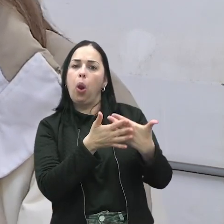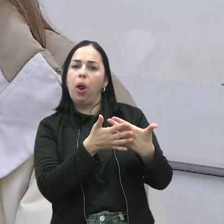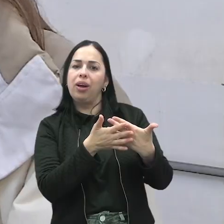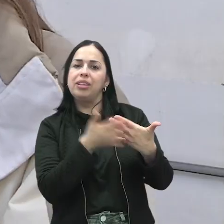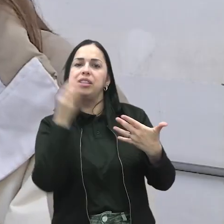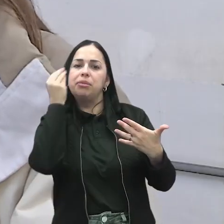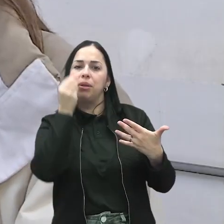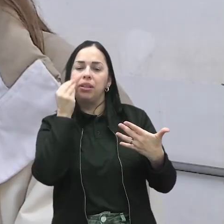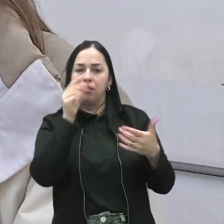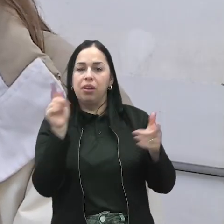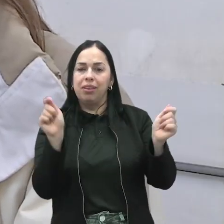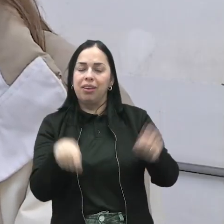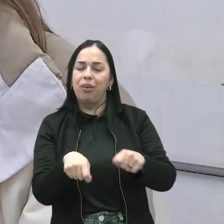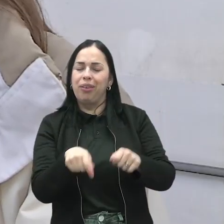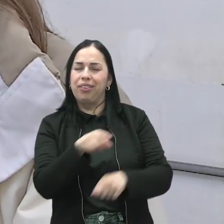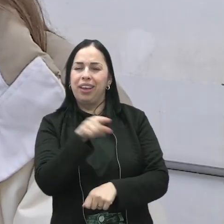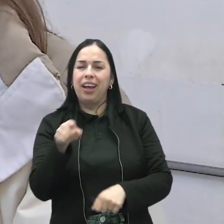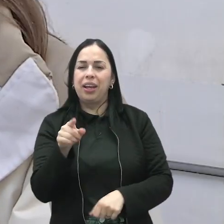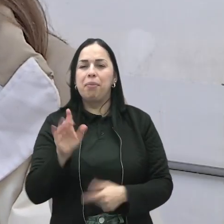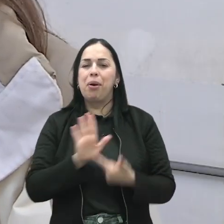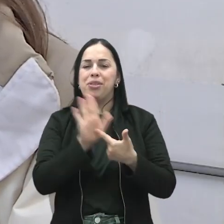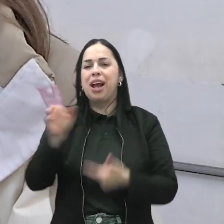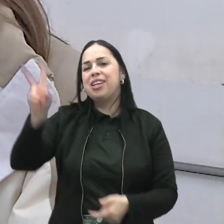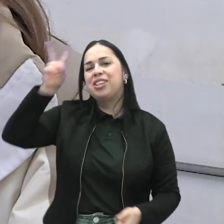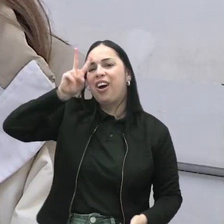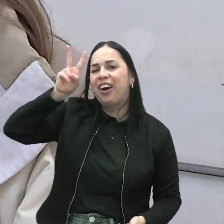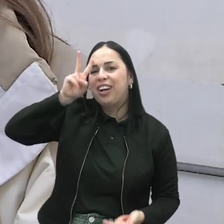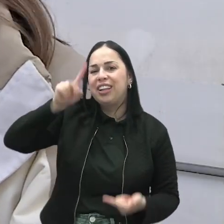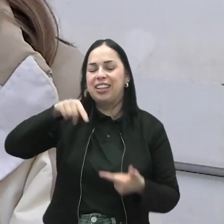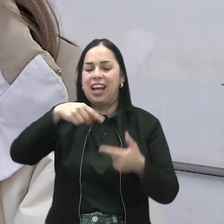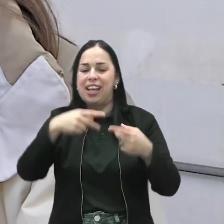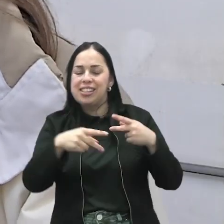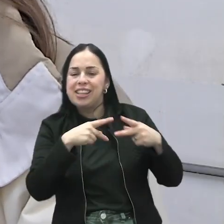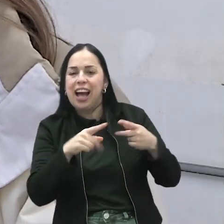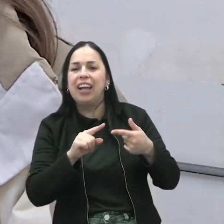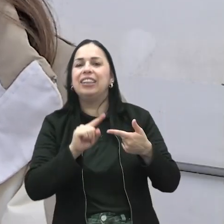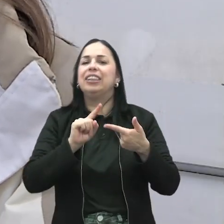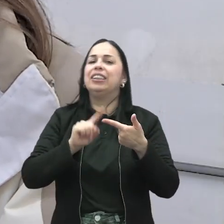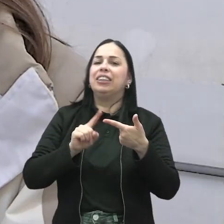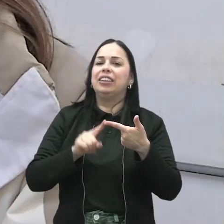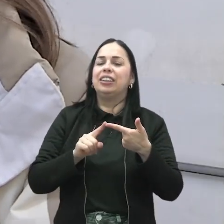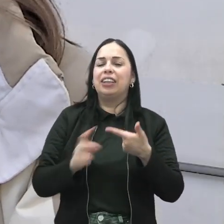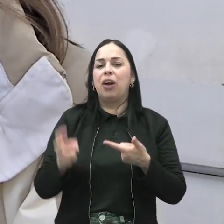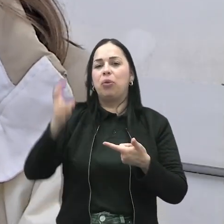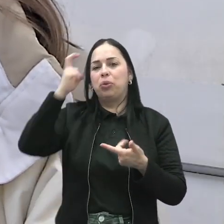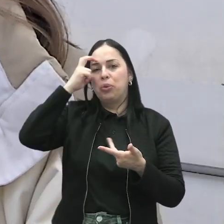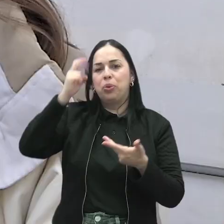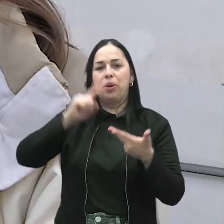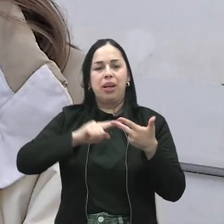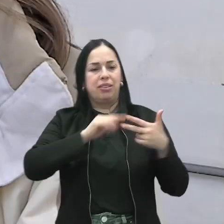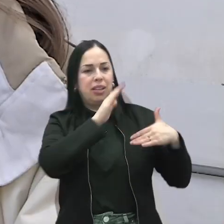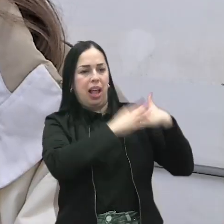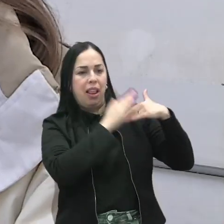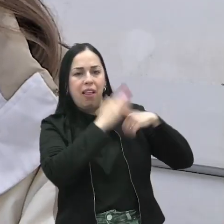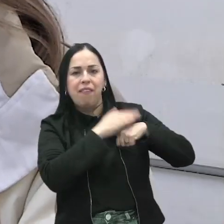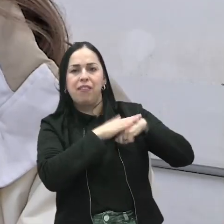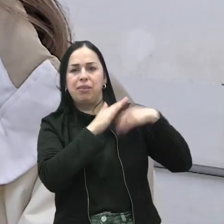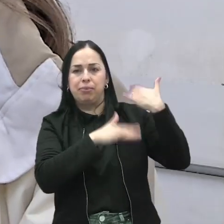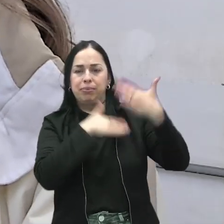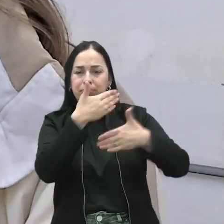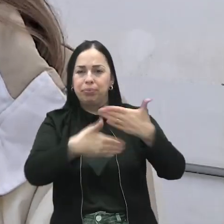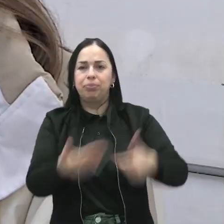homem naquele espaço. Então você consegue fazer a história da cidade, a história daquela cultura, dos saberes,